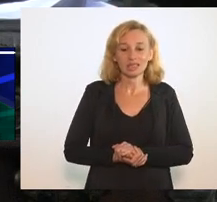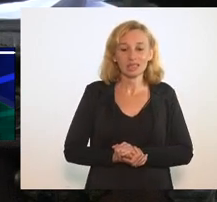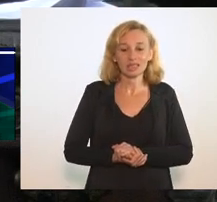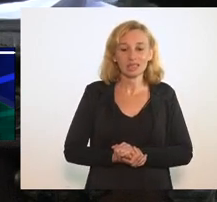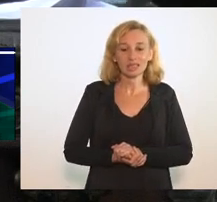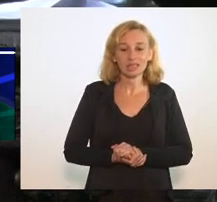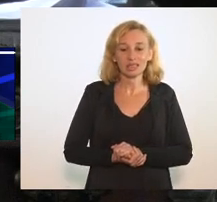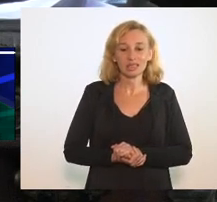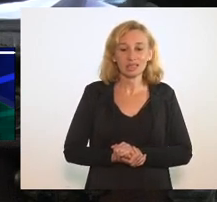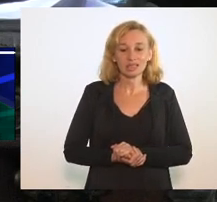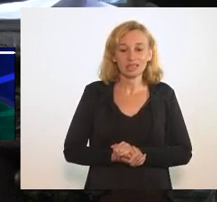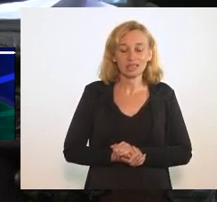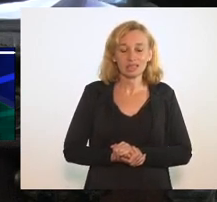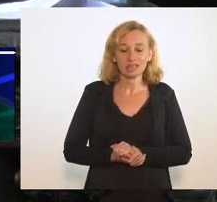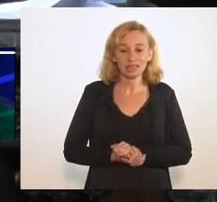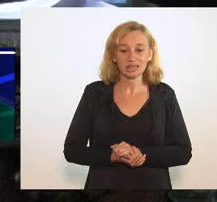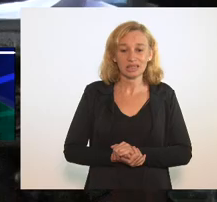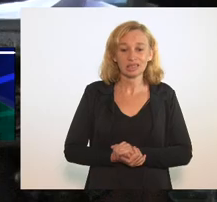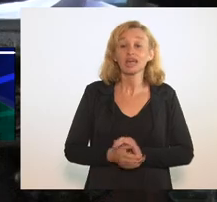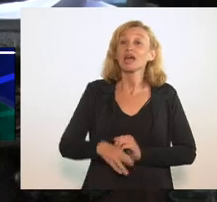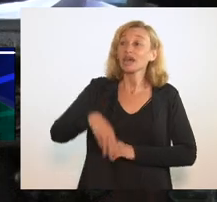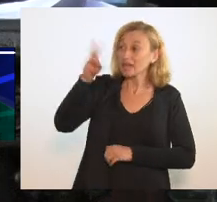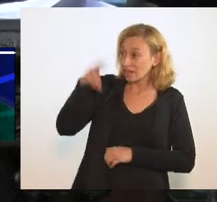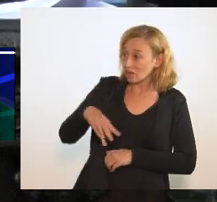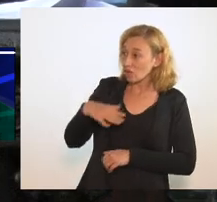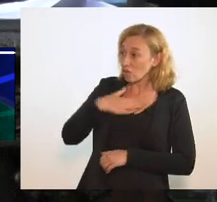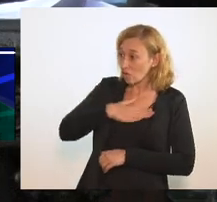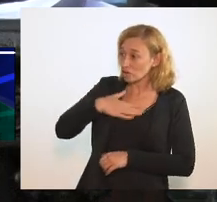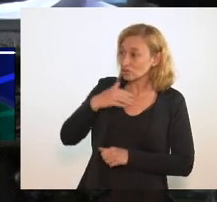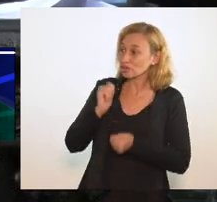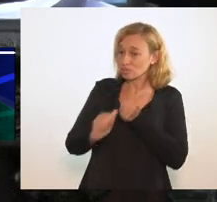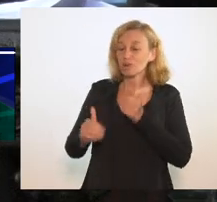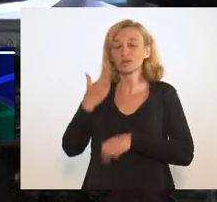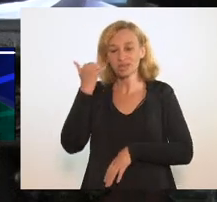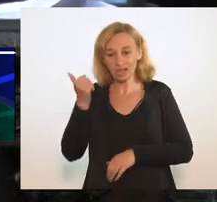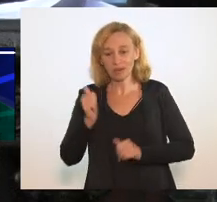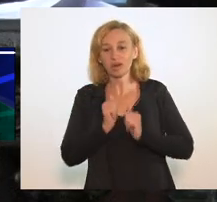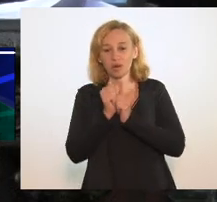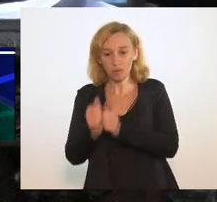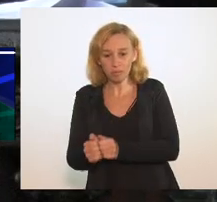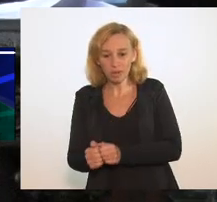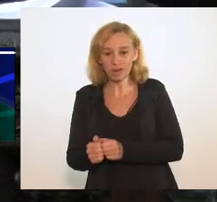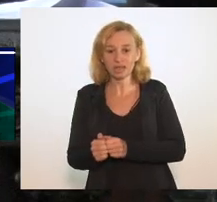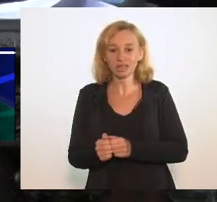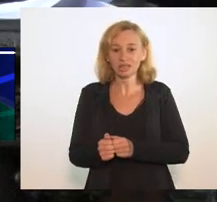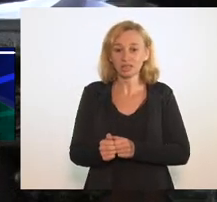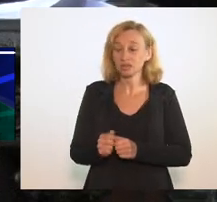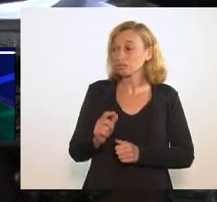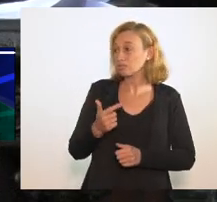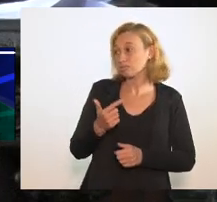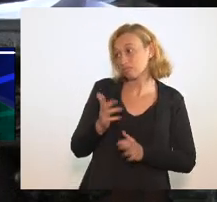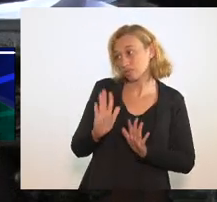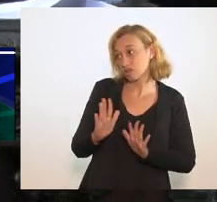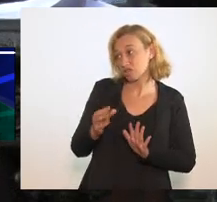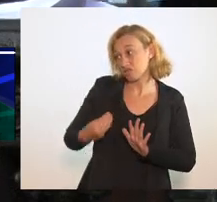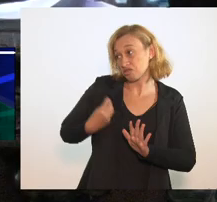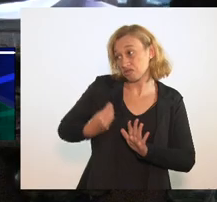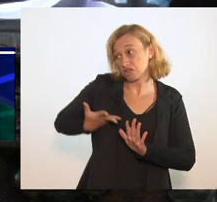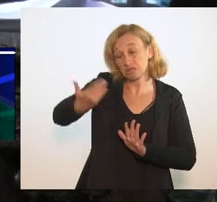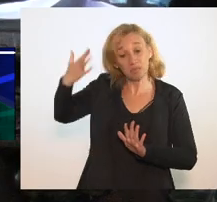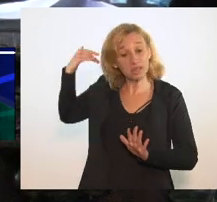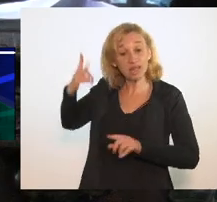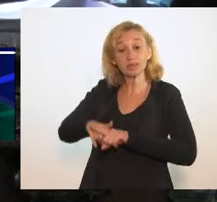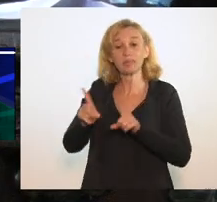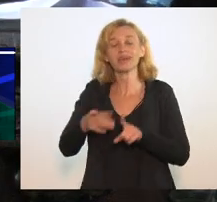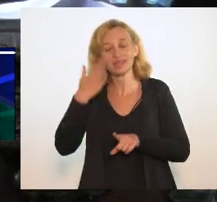a gente tem que... Quem gosta do futebol sabe, quem acompanha, logicamente, pode até não ter vivido aqueles tempos, mas